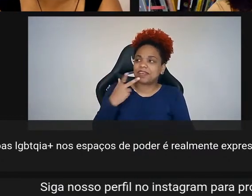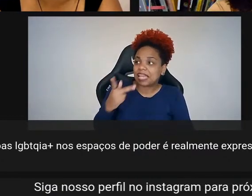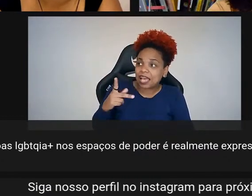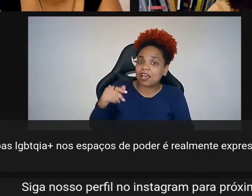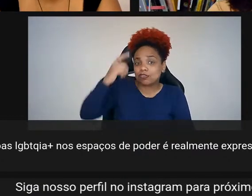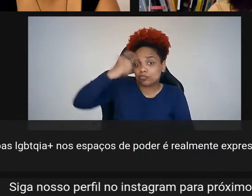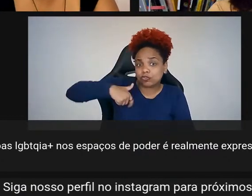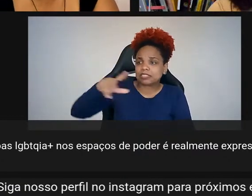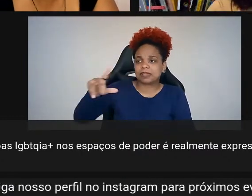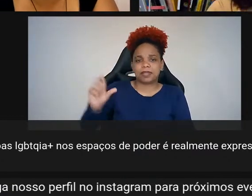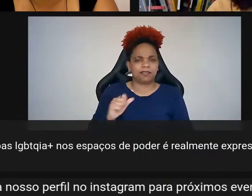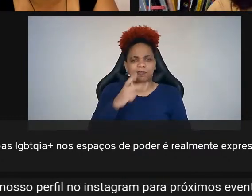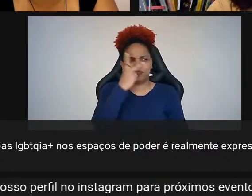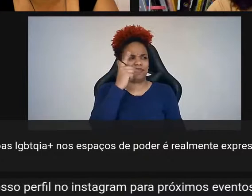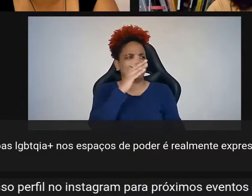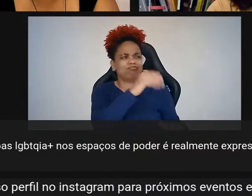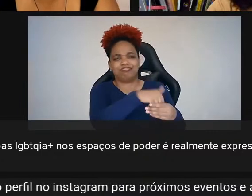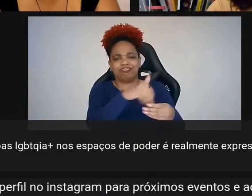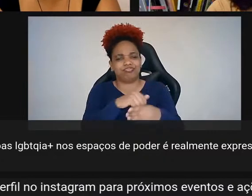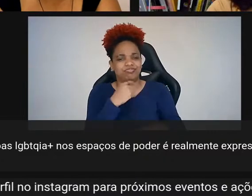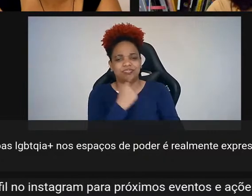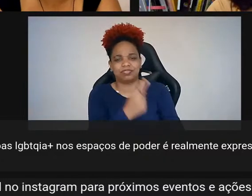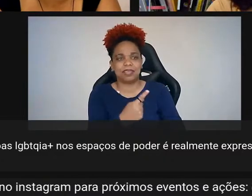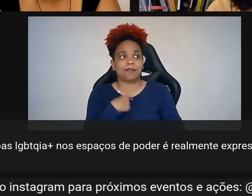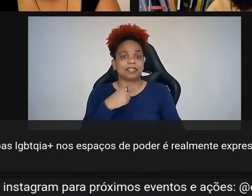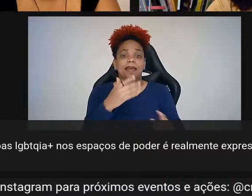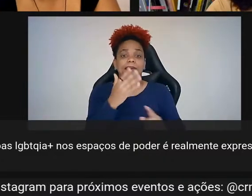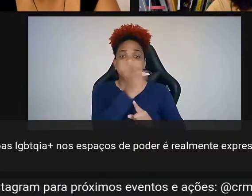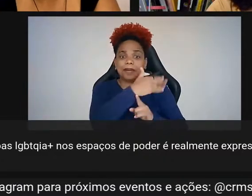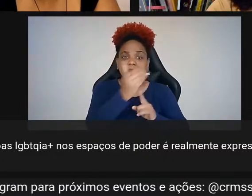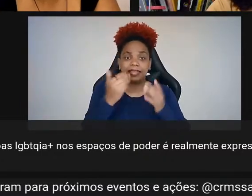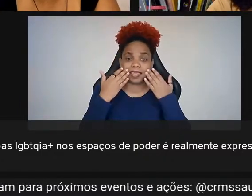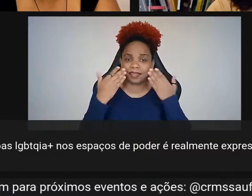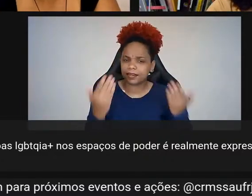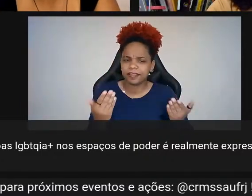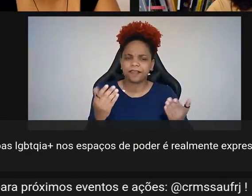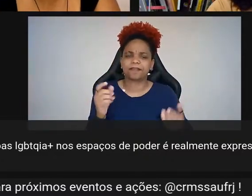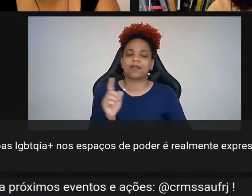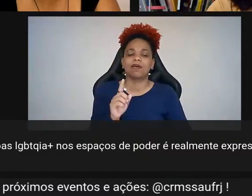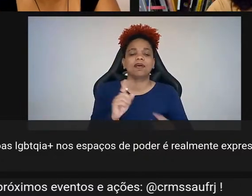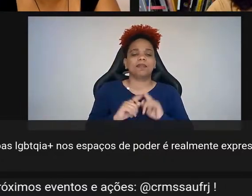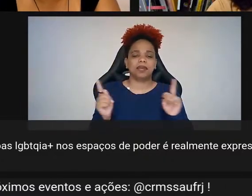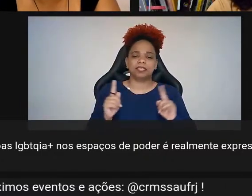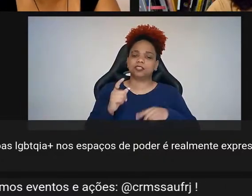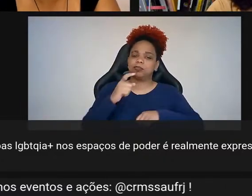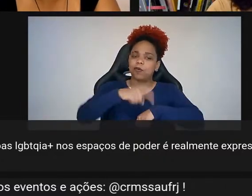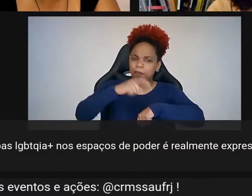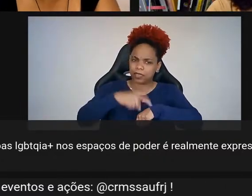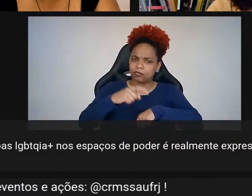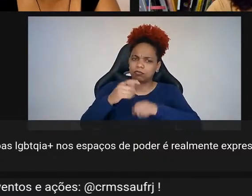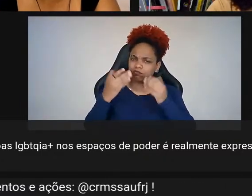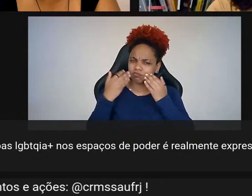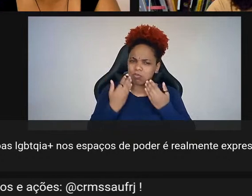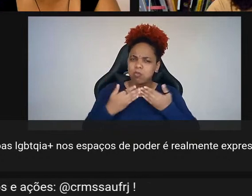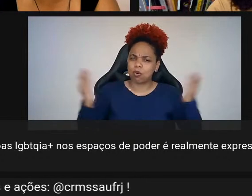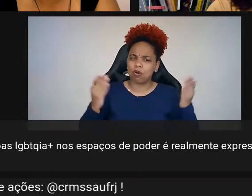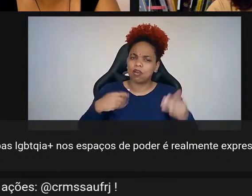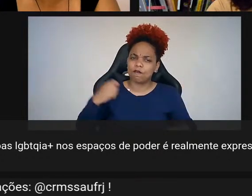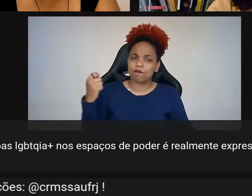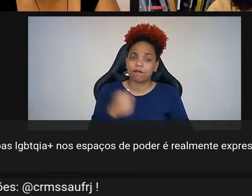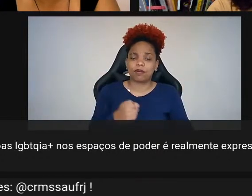que é sapatão, não pode botar a bandeira, não pode isso. Mas eu acho que o momento é de radicalizar. Se a gente tem, por um